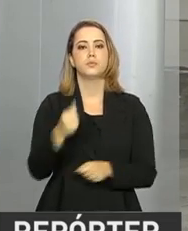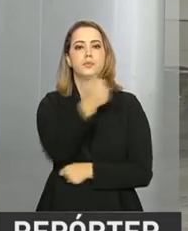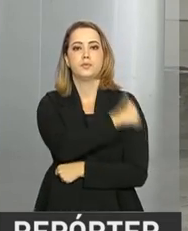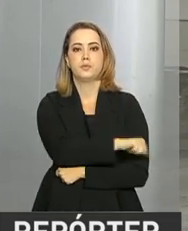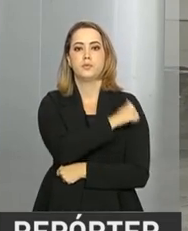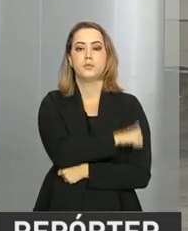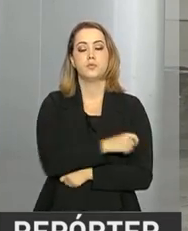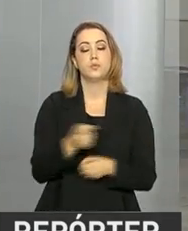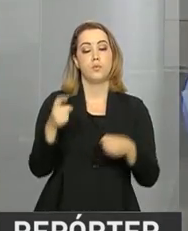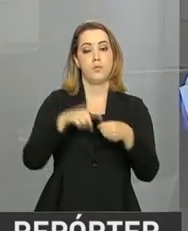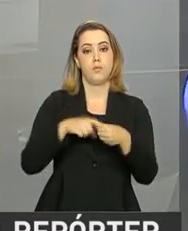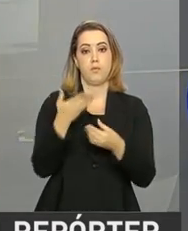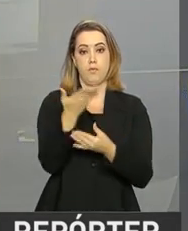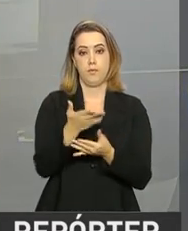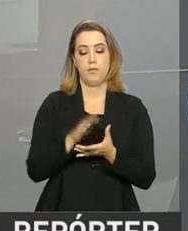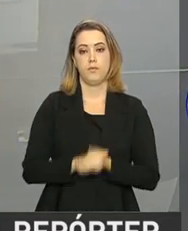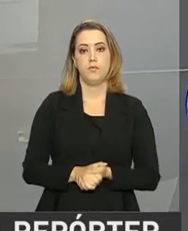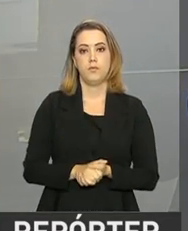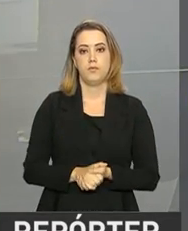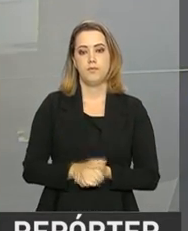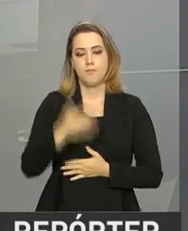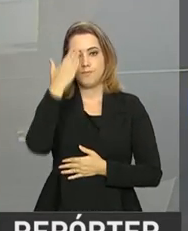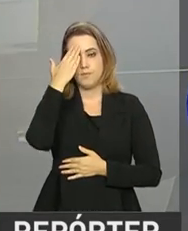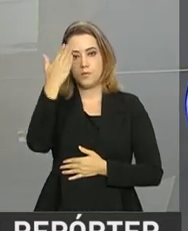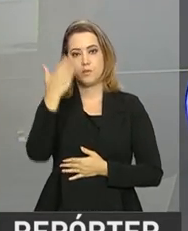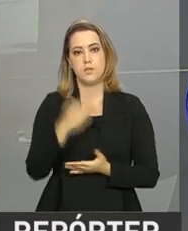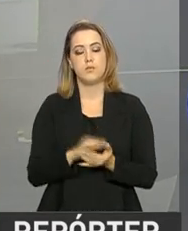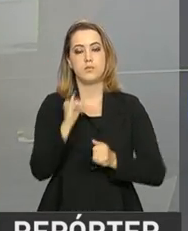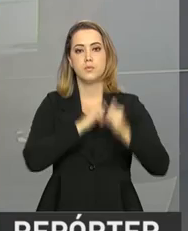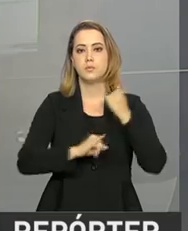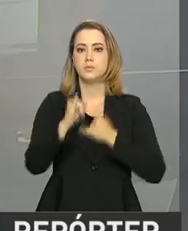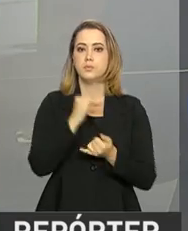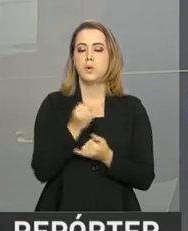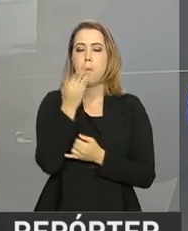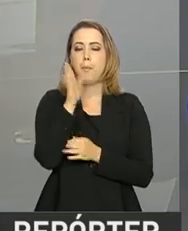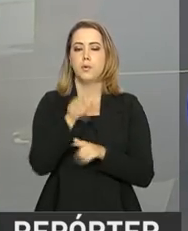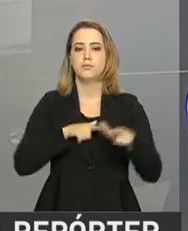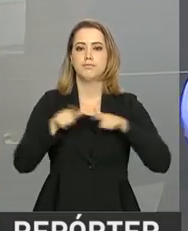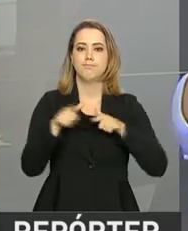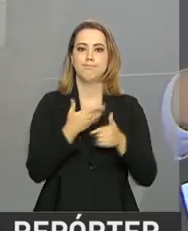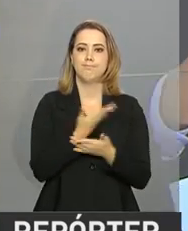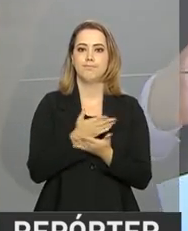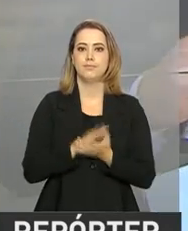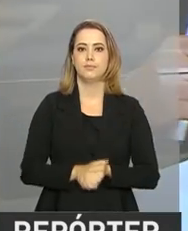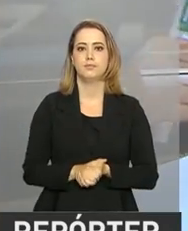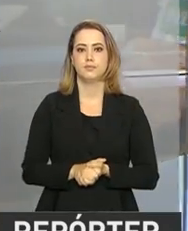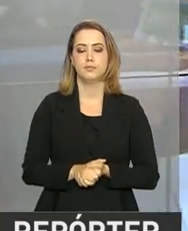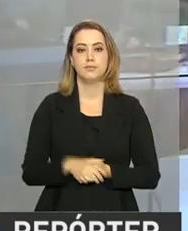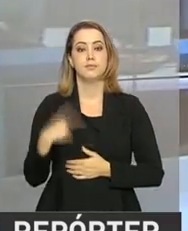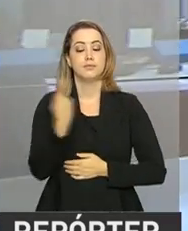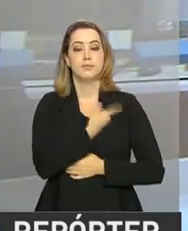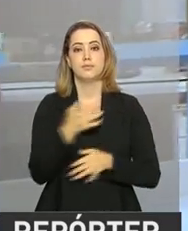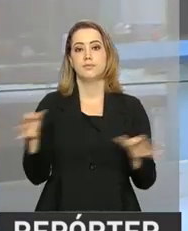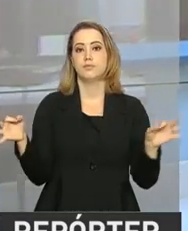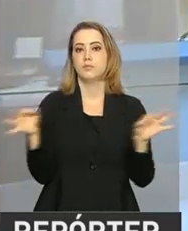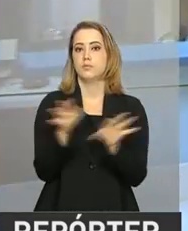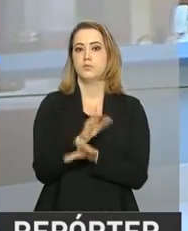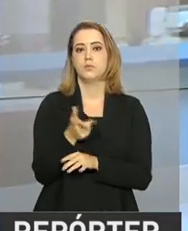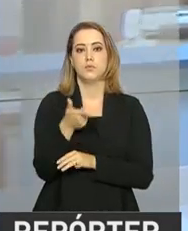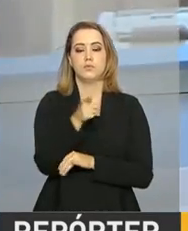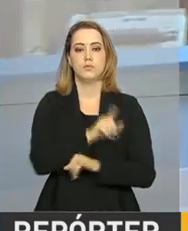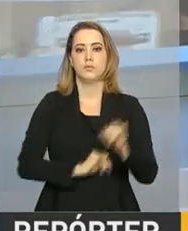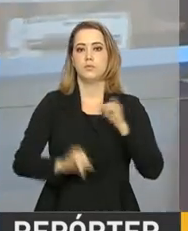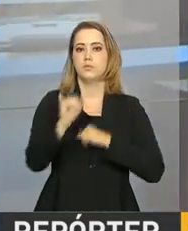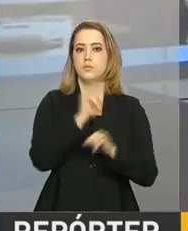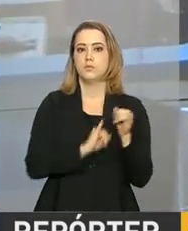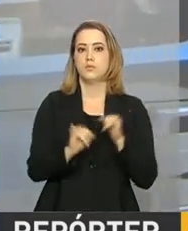Janeiro. Eu volto com você, Zé Luiz. Obrigado, Ney Pereira, pelas informações. Bom trabalho para você. E nós ficamos por aqui. Voltamos a